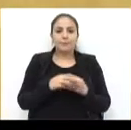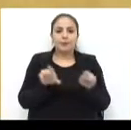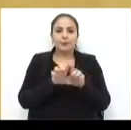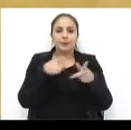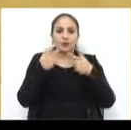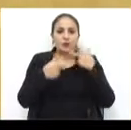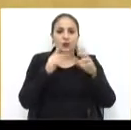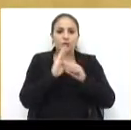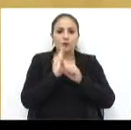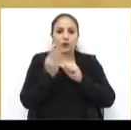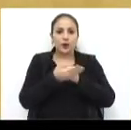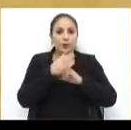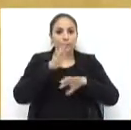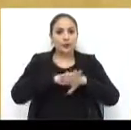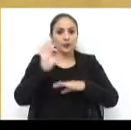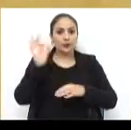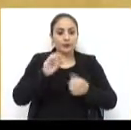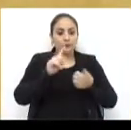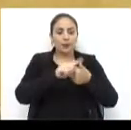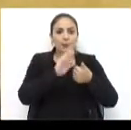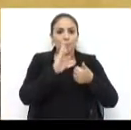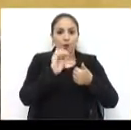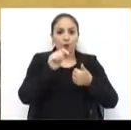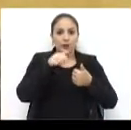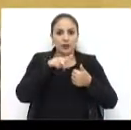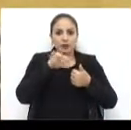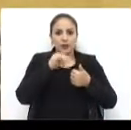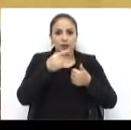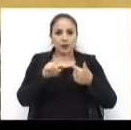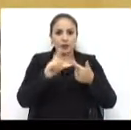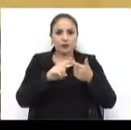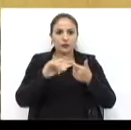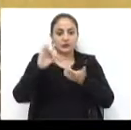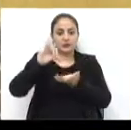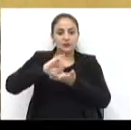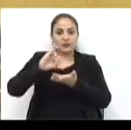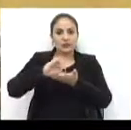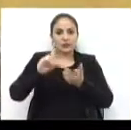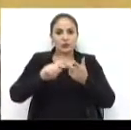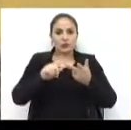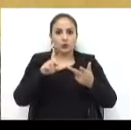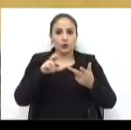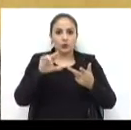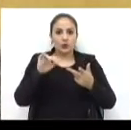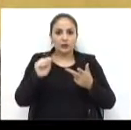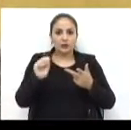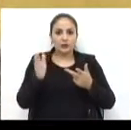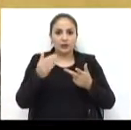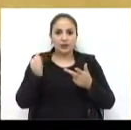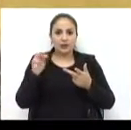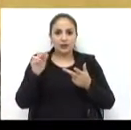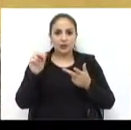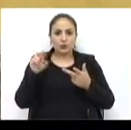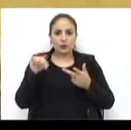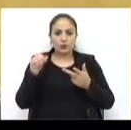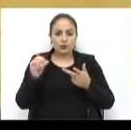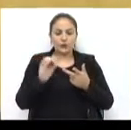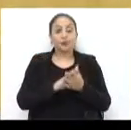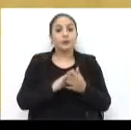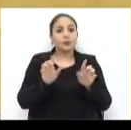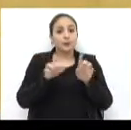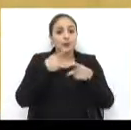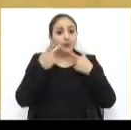que os bairros com maior incidência são o Boqueirão, o Centro e o Lucas Araújo. A equipe da Vigilância Ambiental